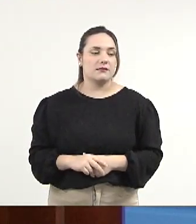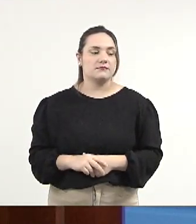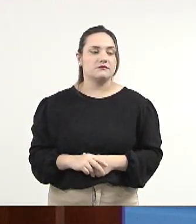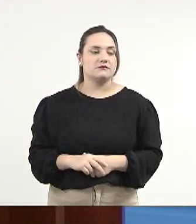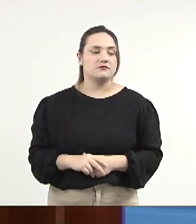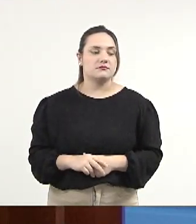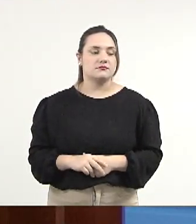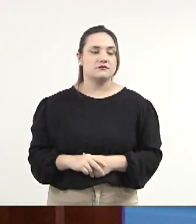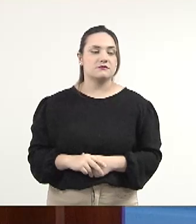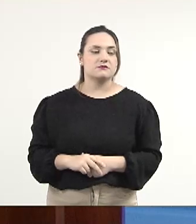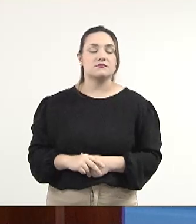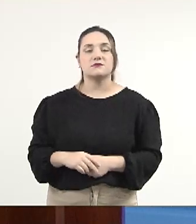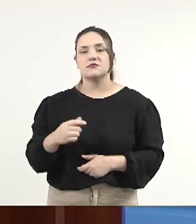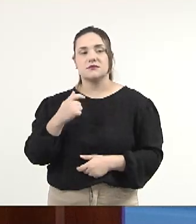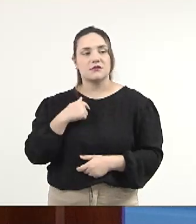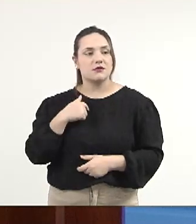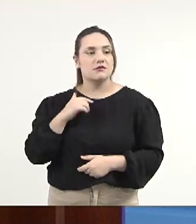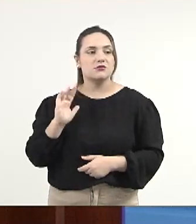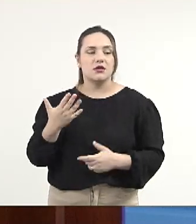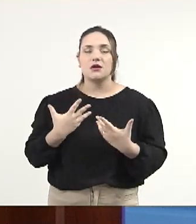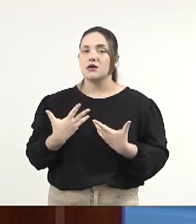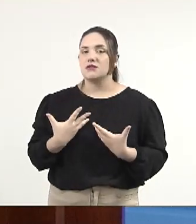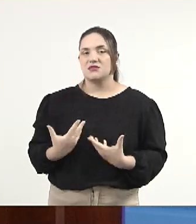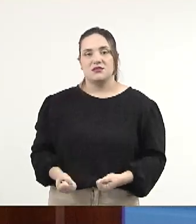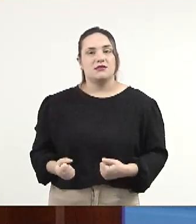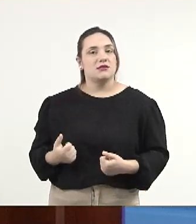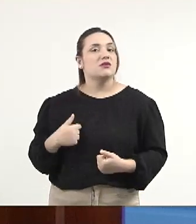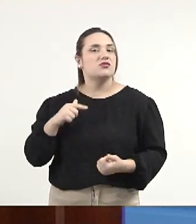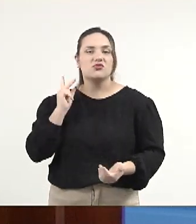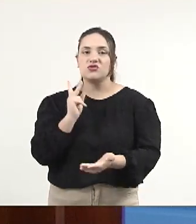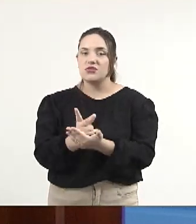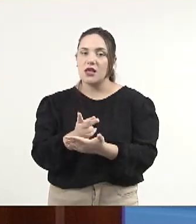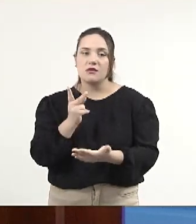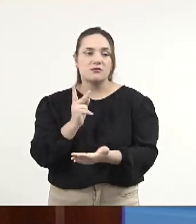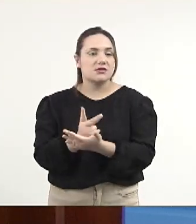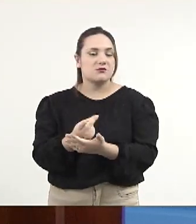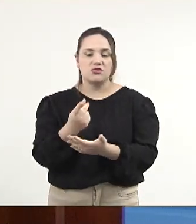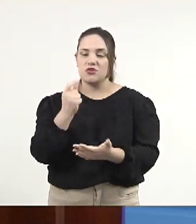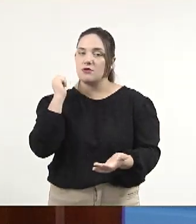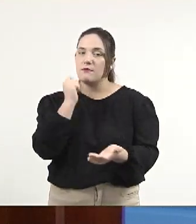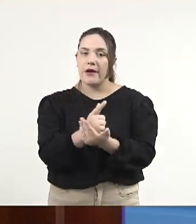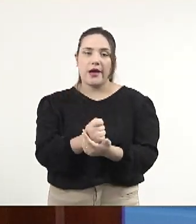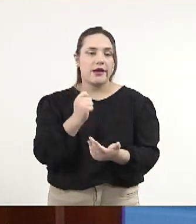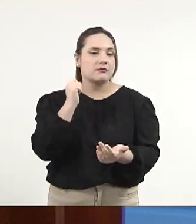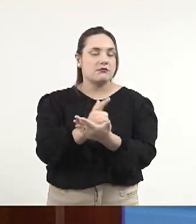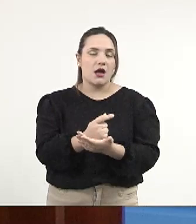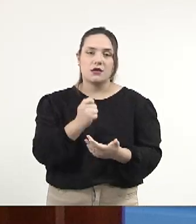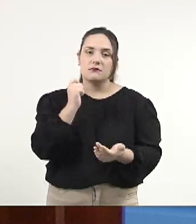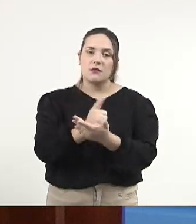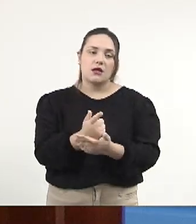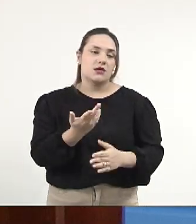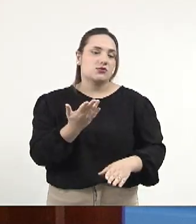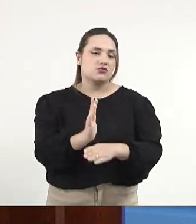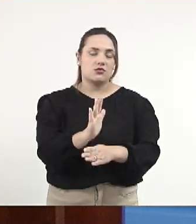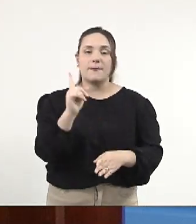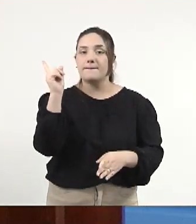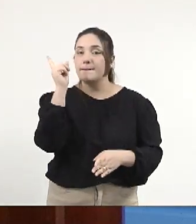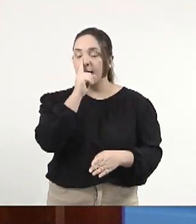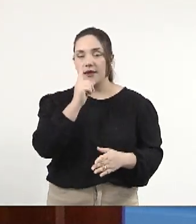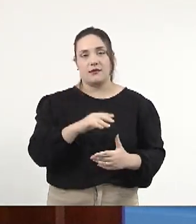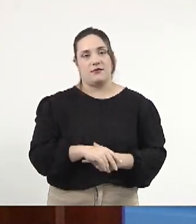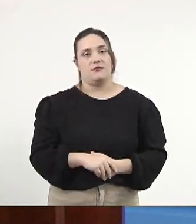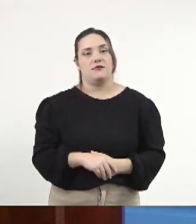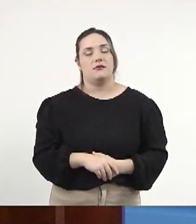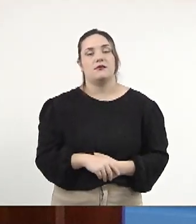amigos. Cansei, deputado Lídio, de ajudar com dinheiro essas mães que precisam